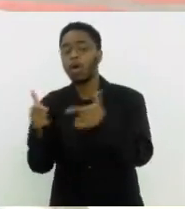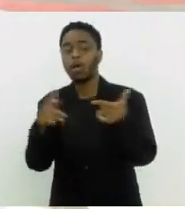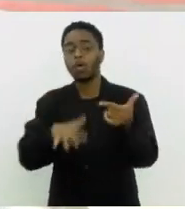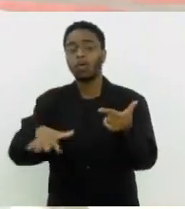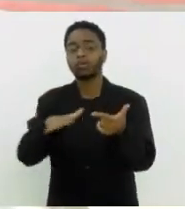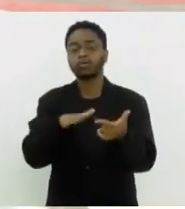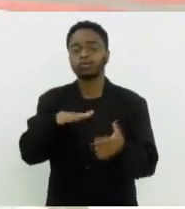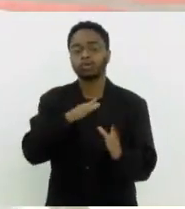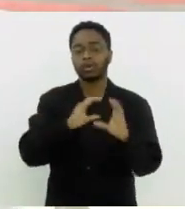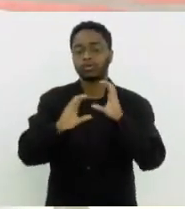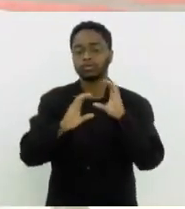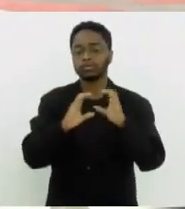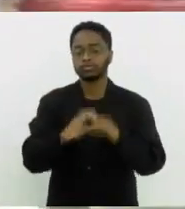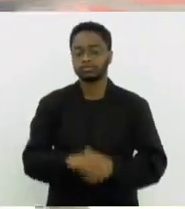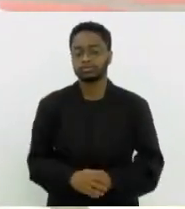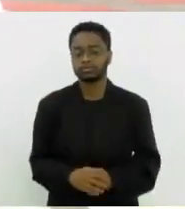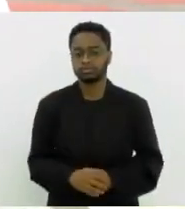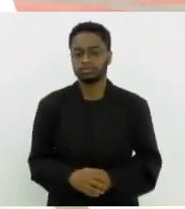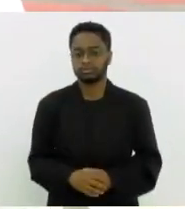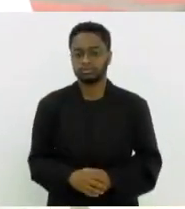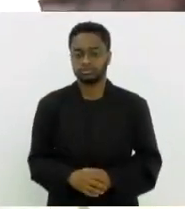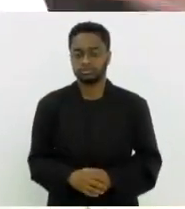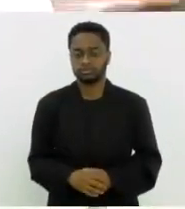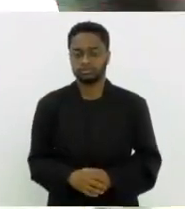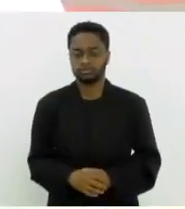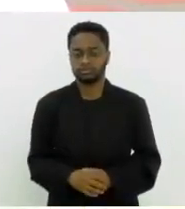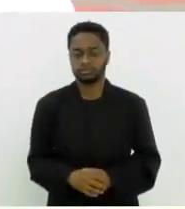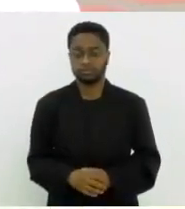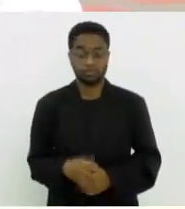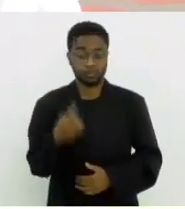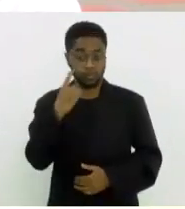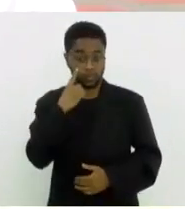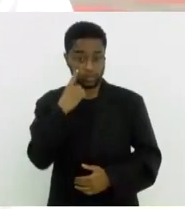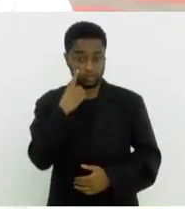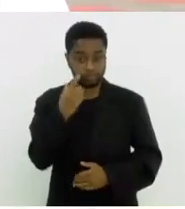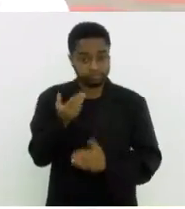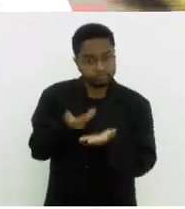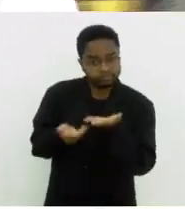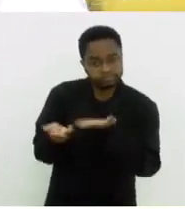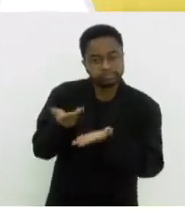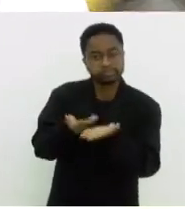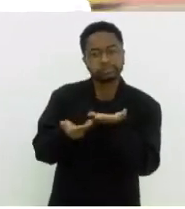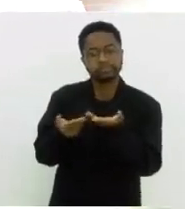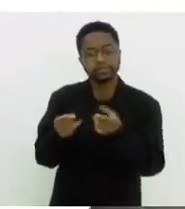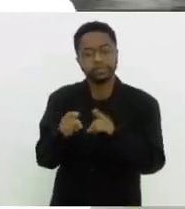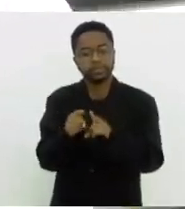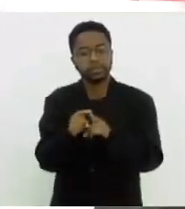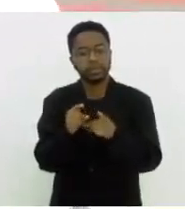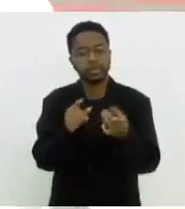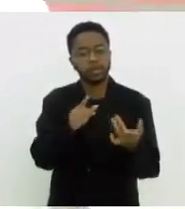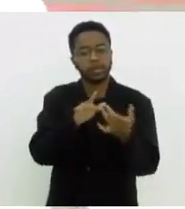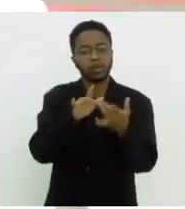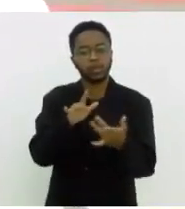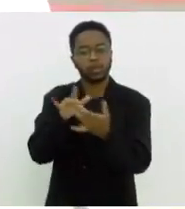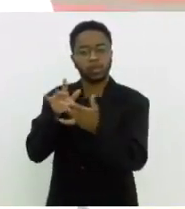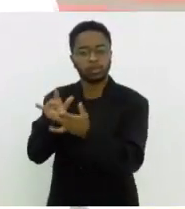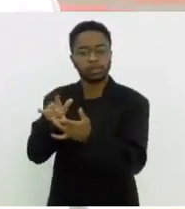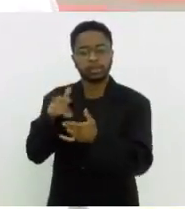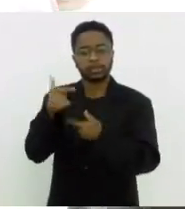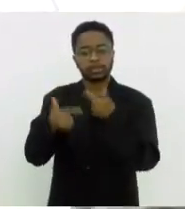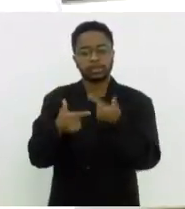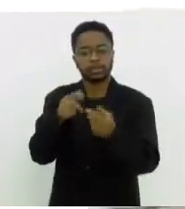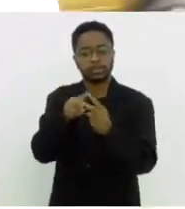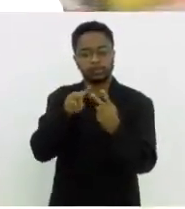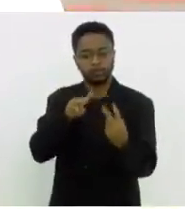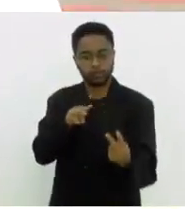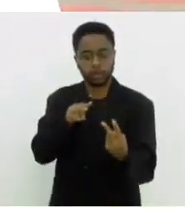área de comunicação? Veja, a questão da interação, a questão do acesso aos serviços digitais